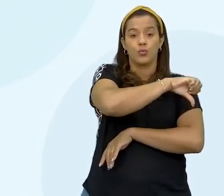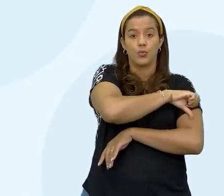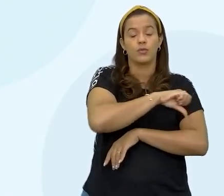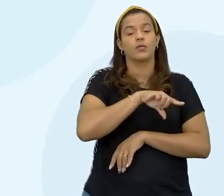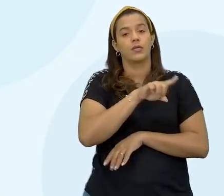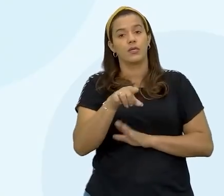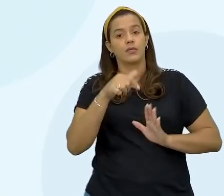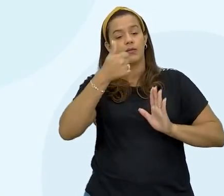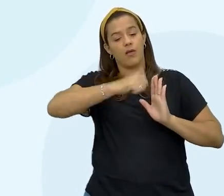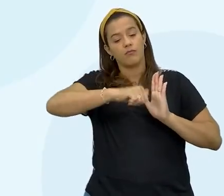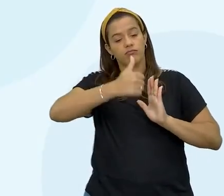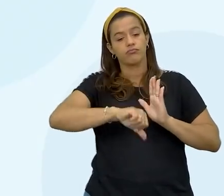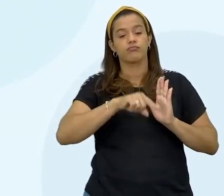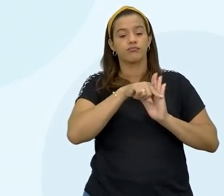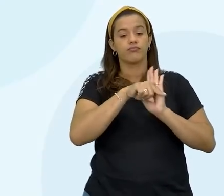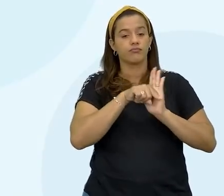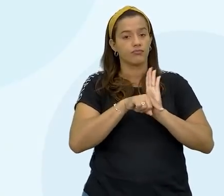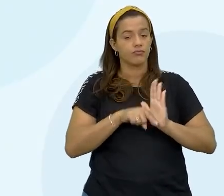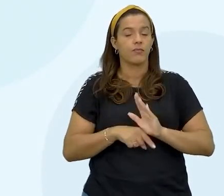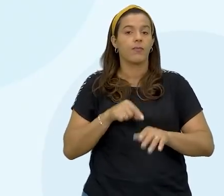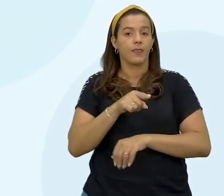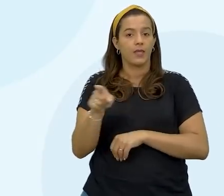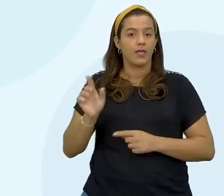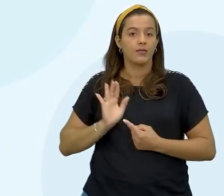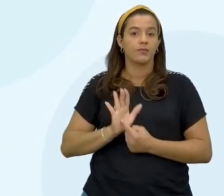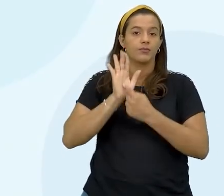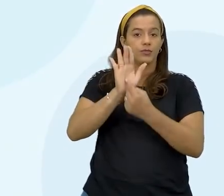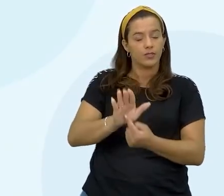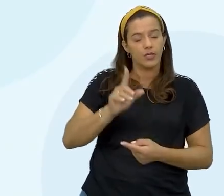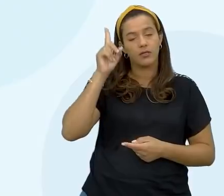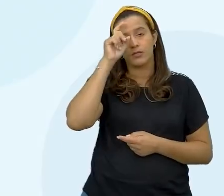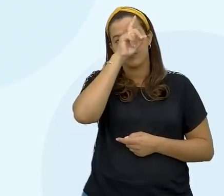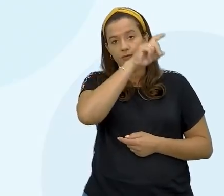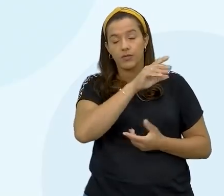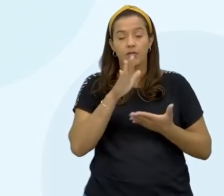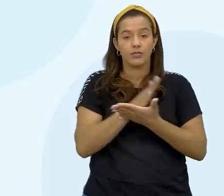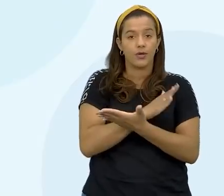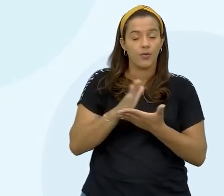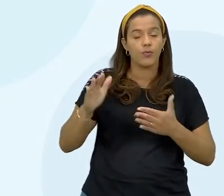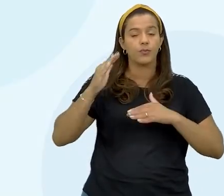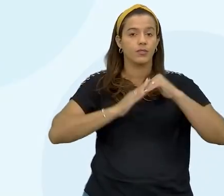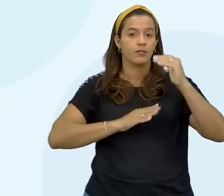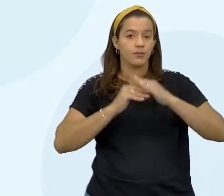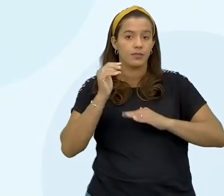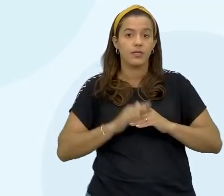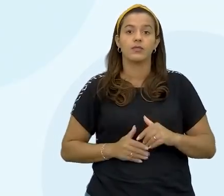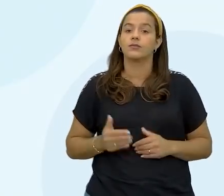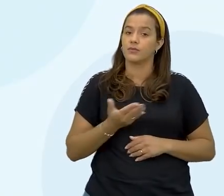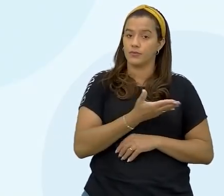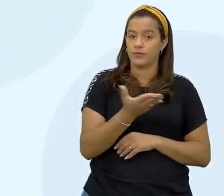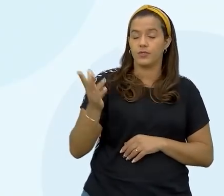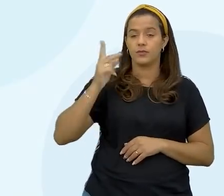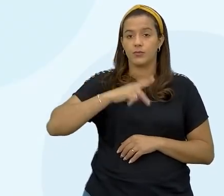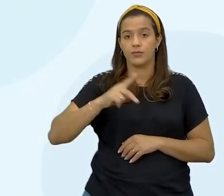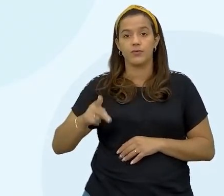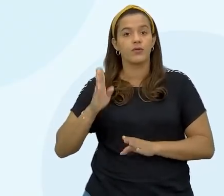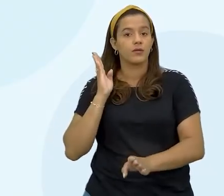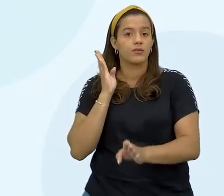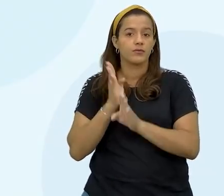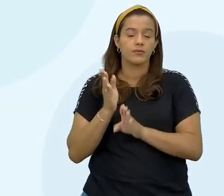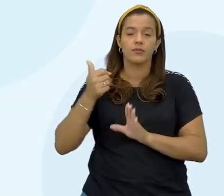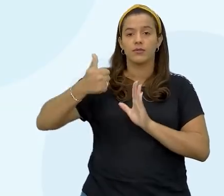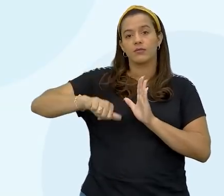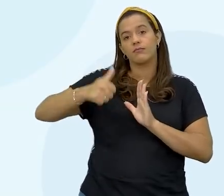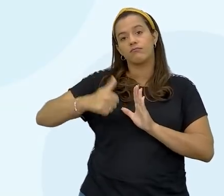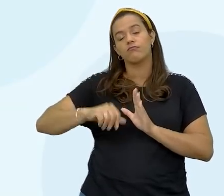a avaliação diagnóstica de entrada apresentaram dificuldade em alguma dessas habilidades. E os professores identificaram a partir de